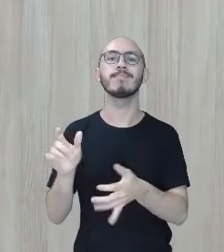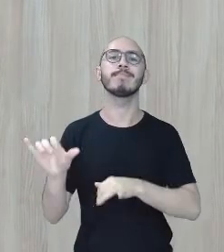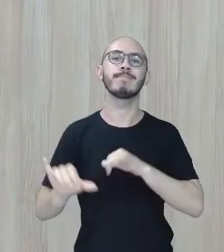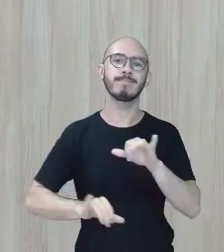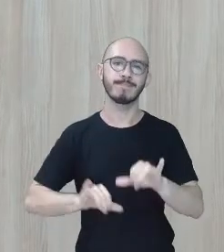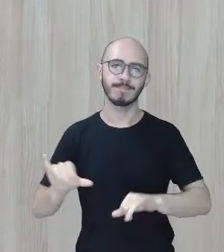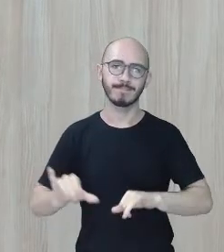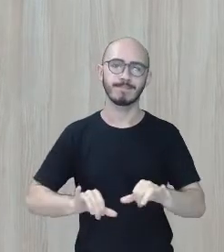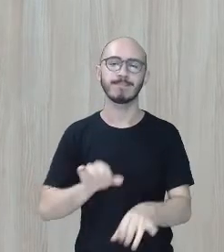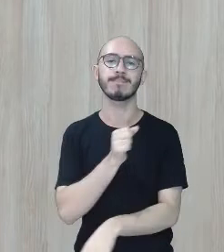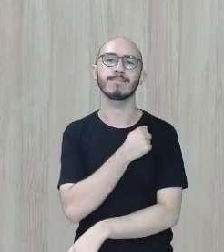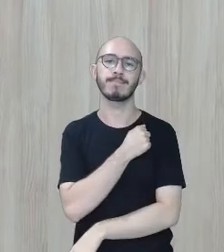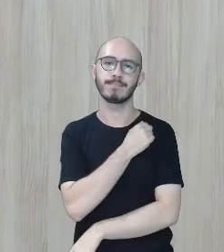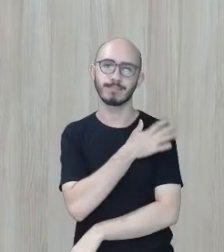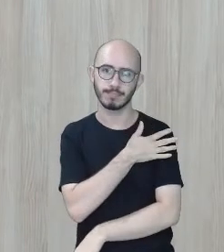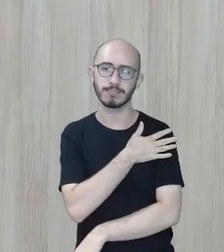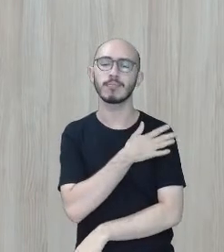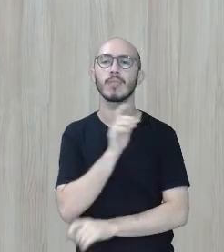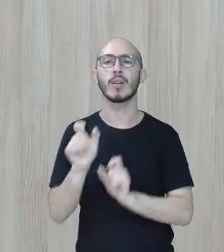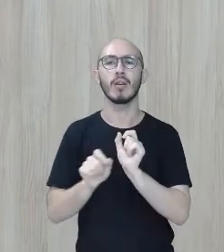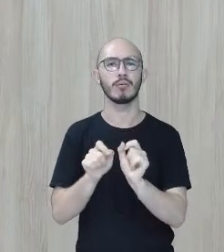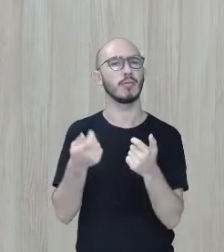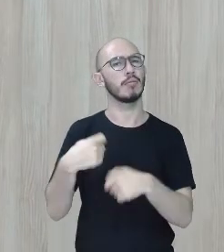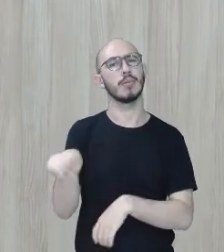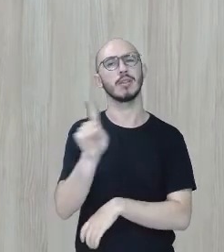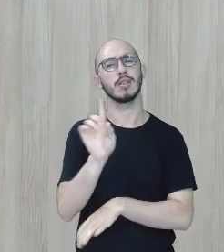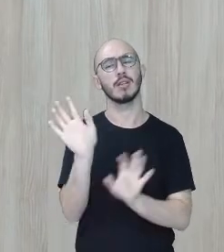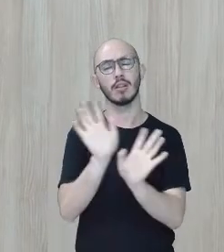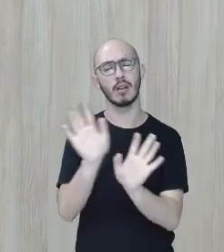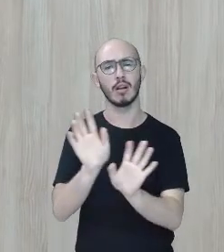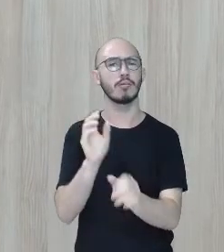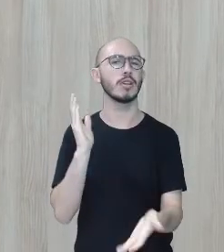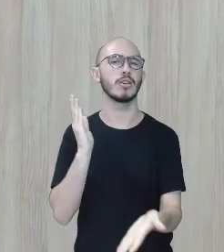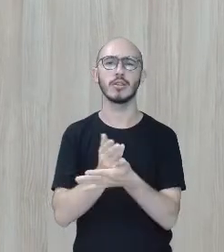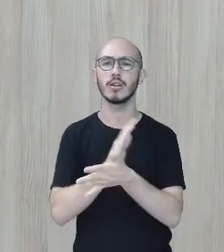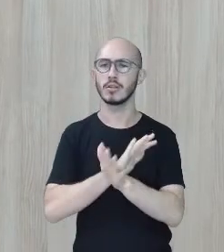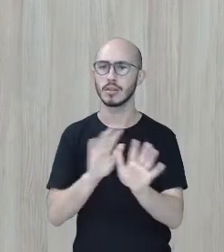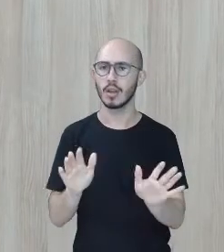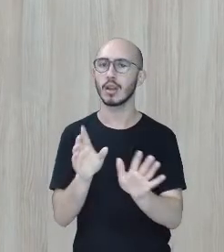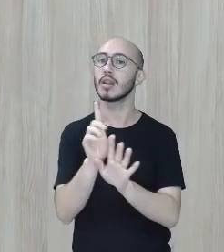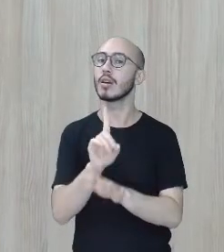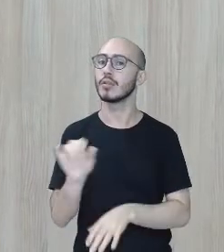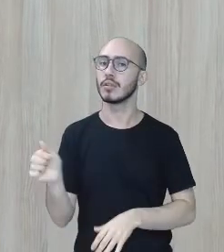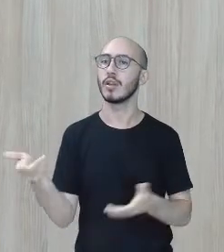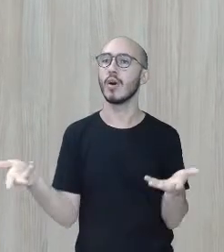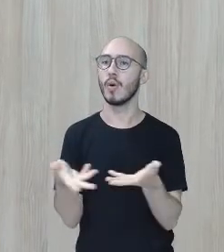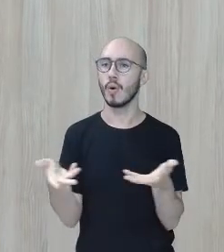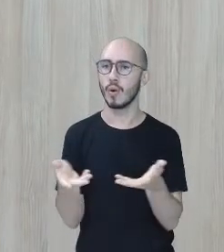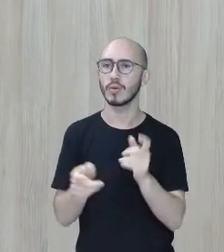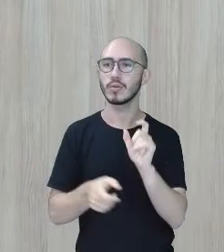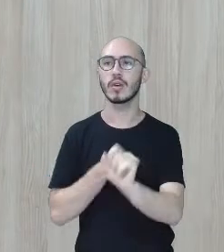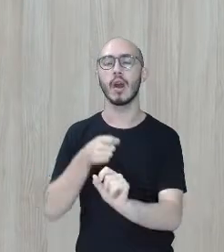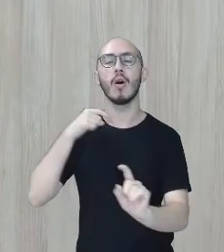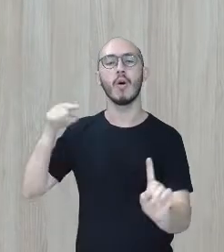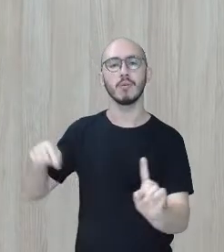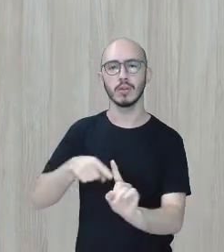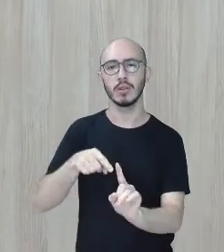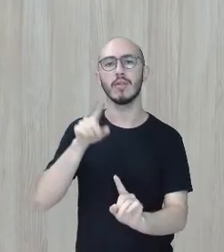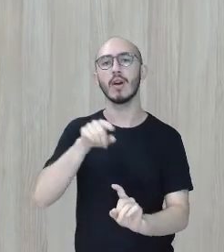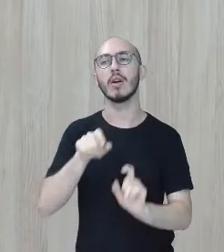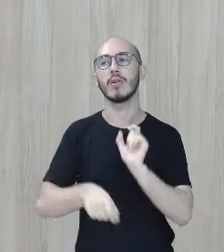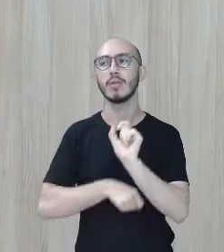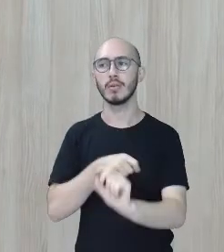preconceito. Então, não precisa ter esse preconceito, temos que acabar. Então, esse dia, um dos objetivos é